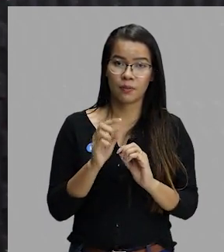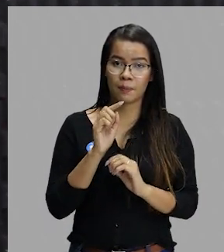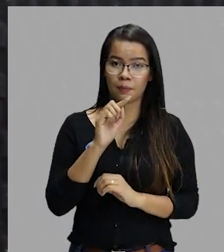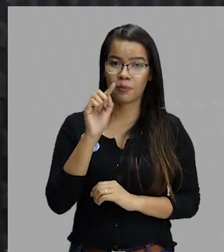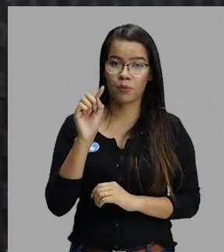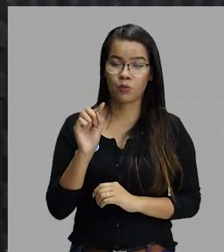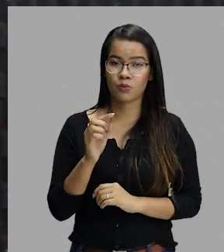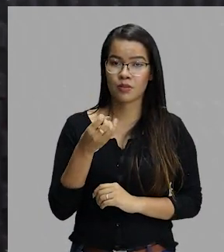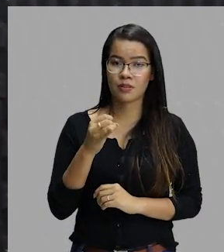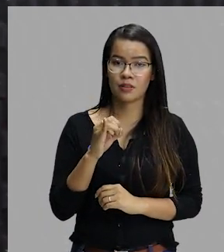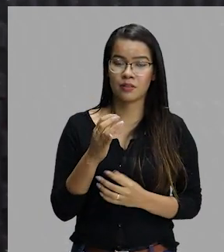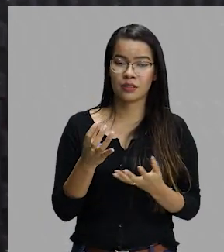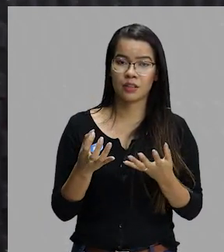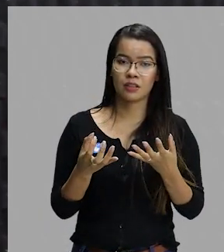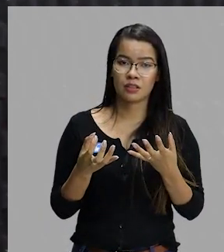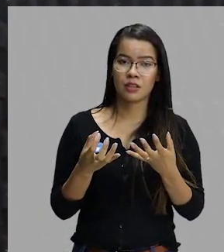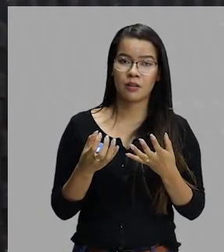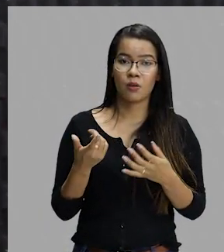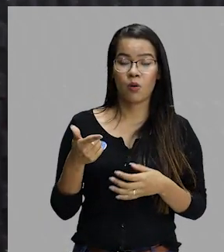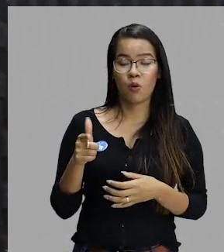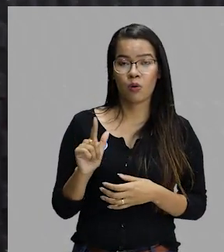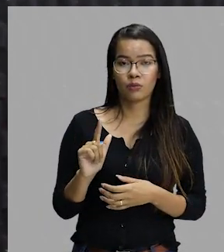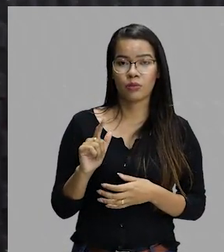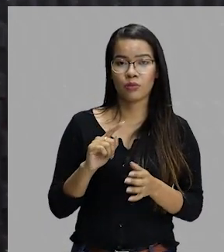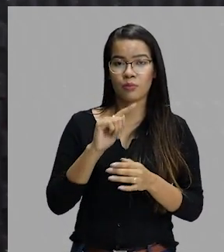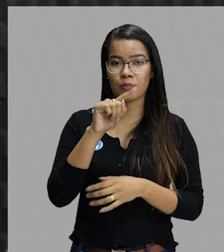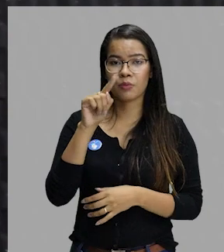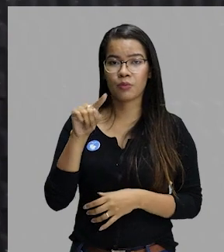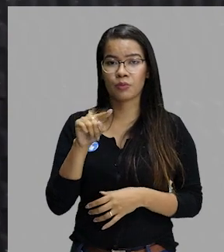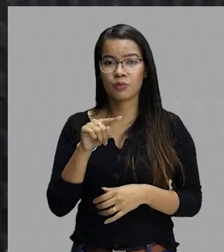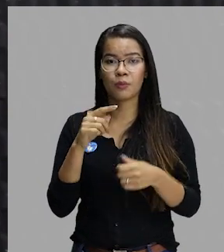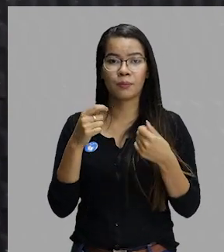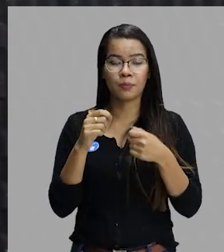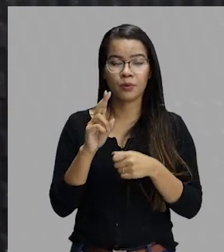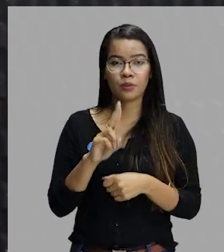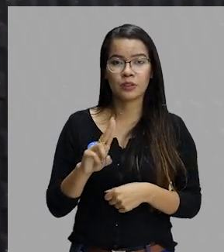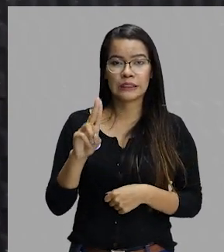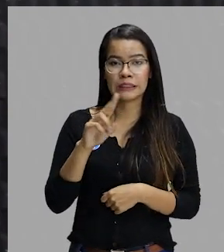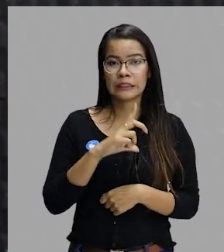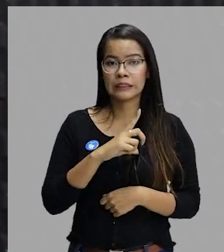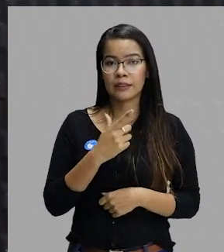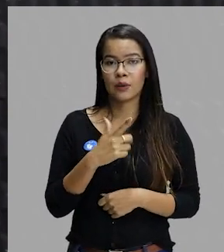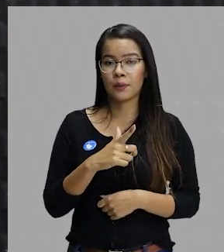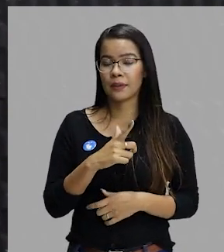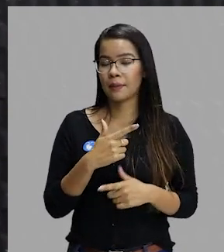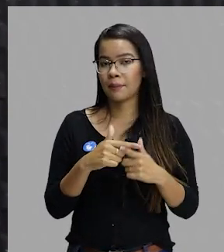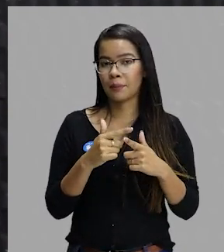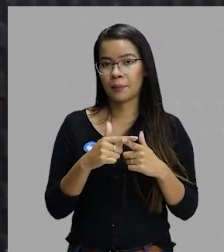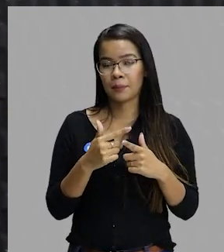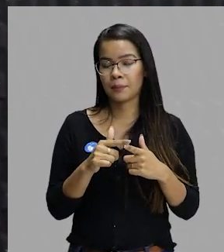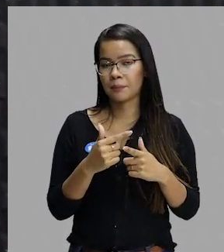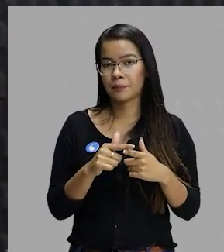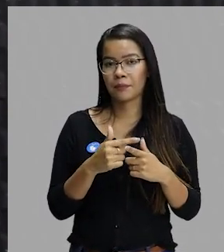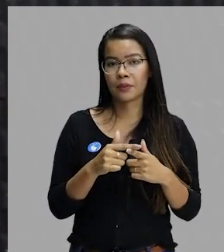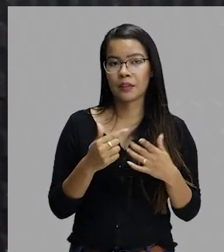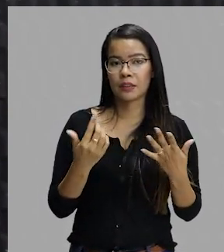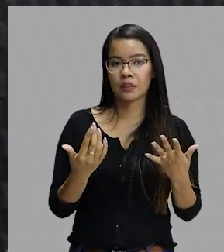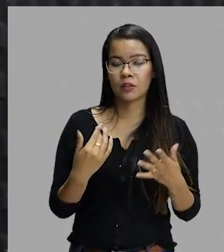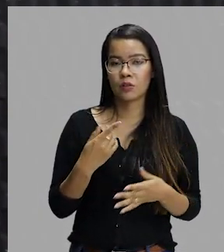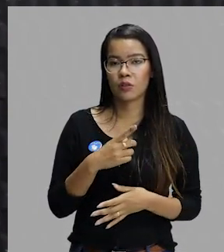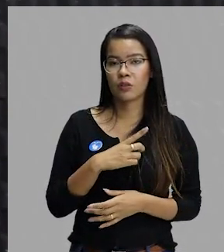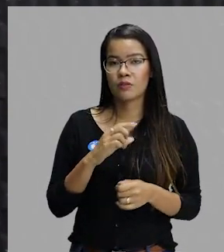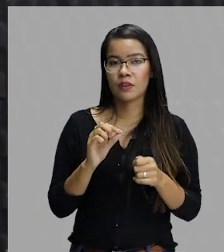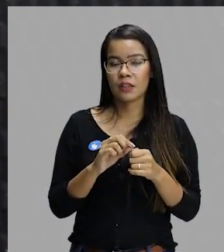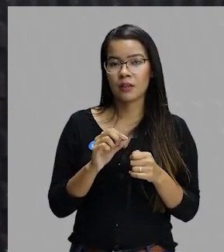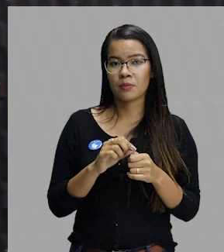pontos. Se eu quisesse colocar outros pontos, a gente colocaria. Não tem problema, se eu encontrar vários. E a gente vai